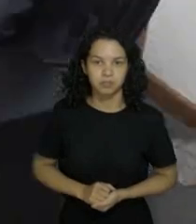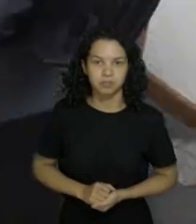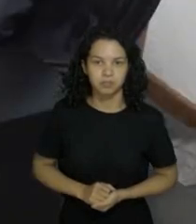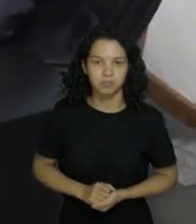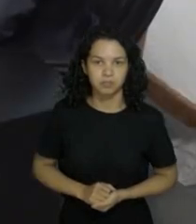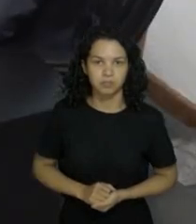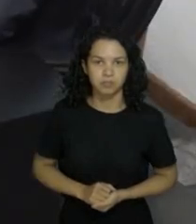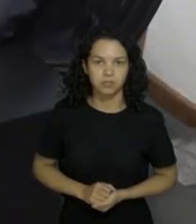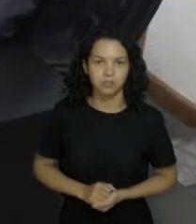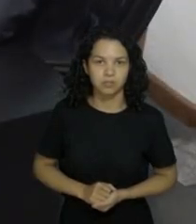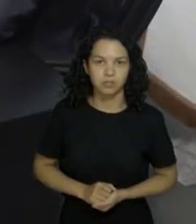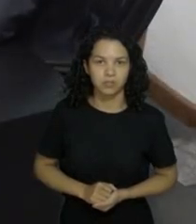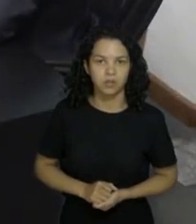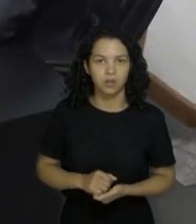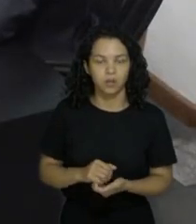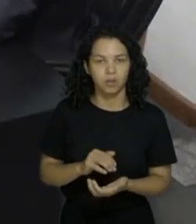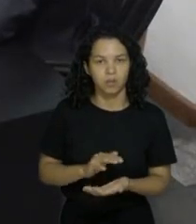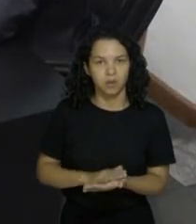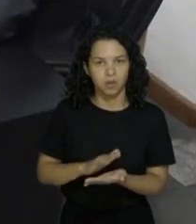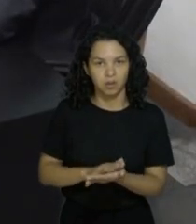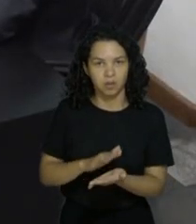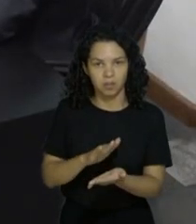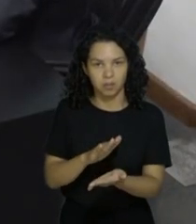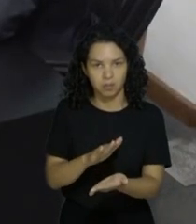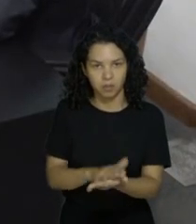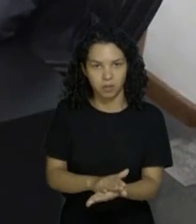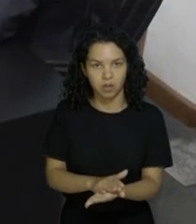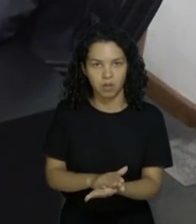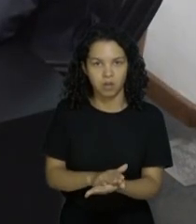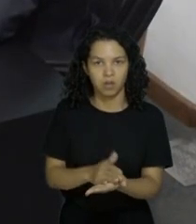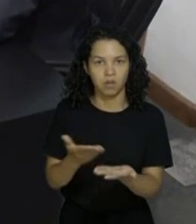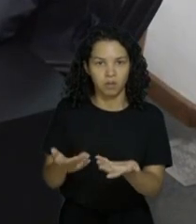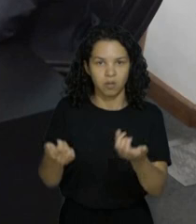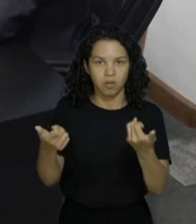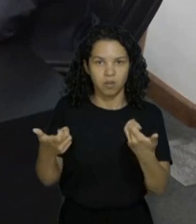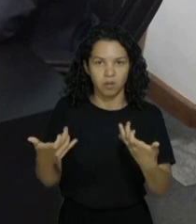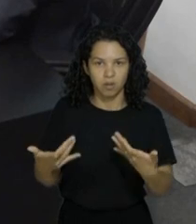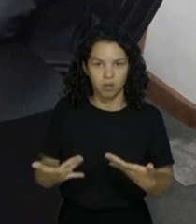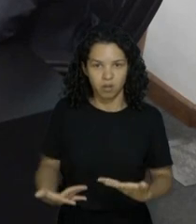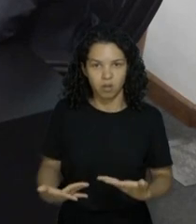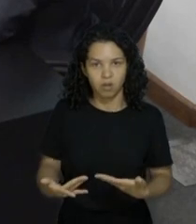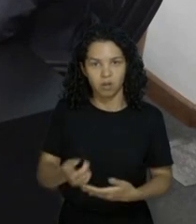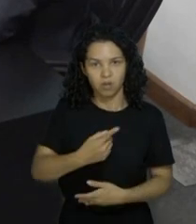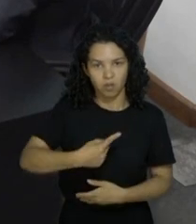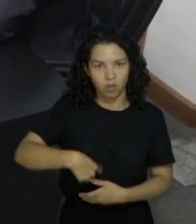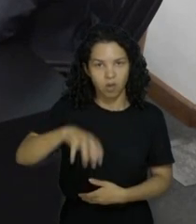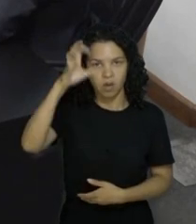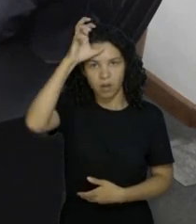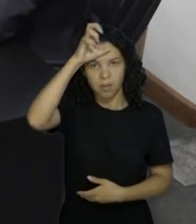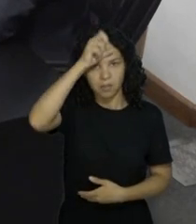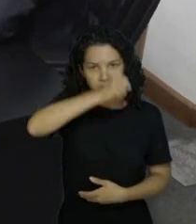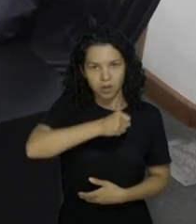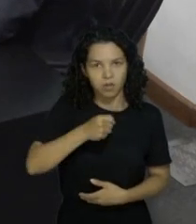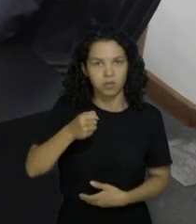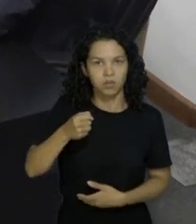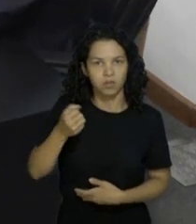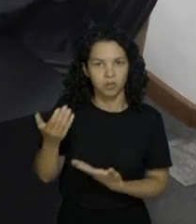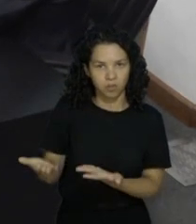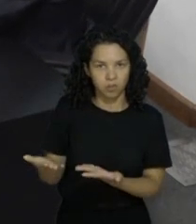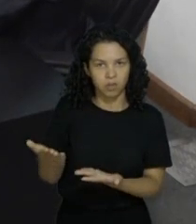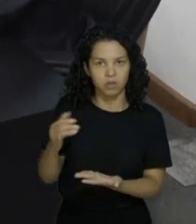parabéns pelas palavras Deputado amigo Júlio é a gente sempre aprende com Júlio né e